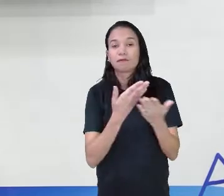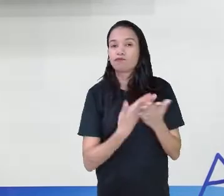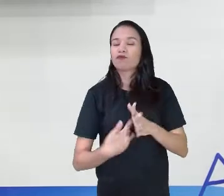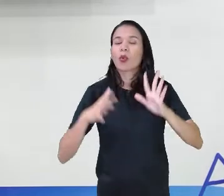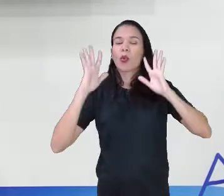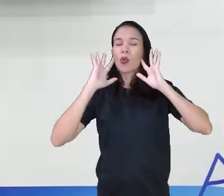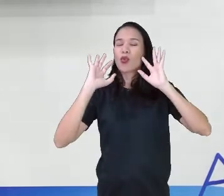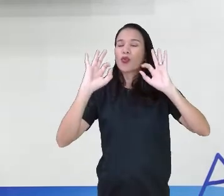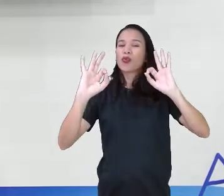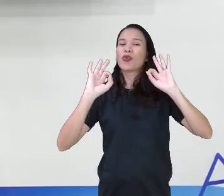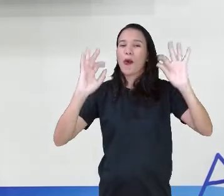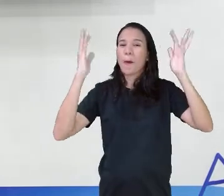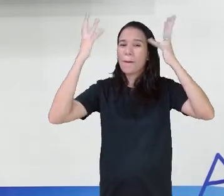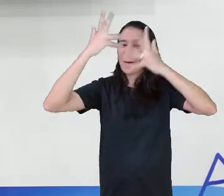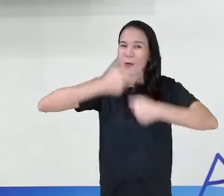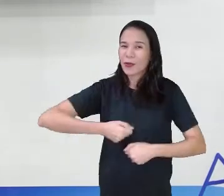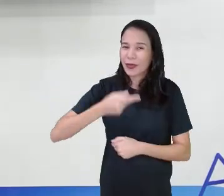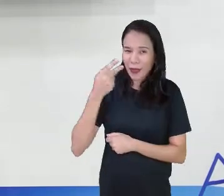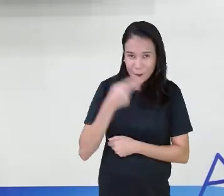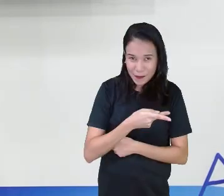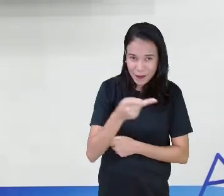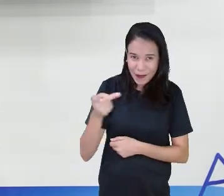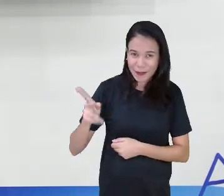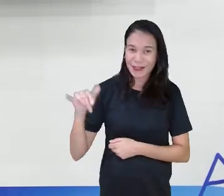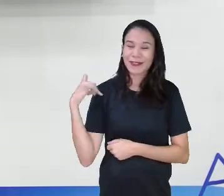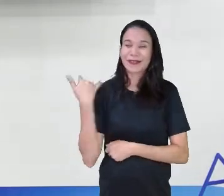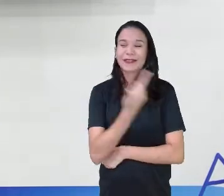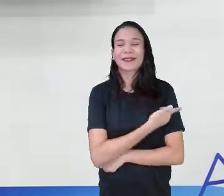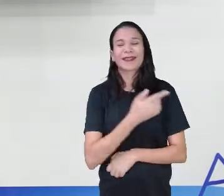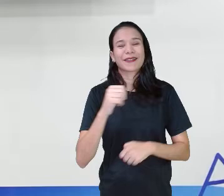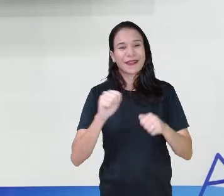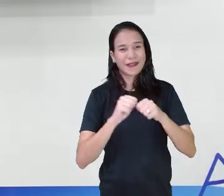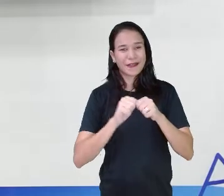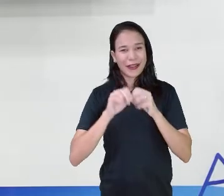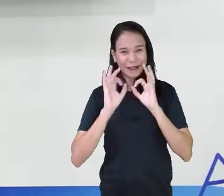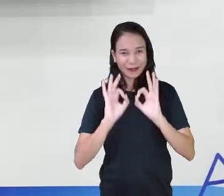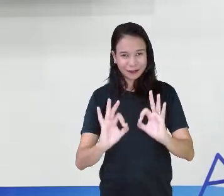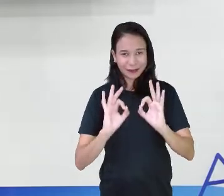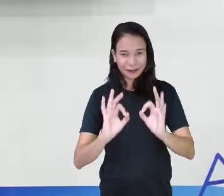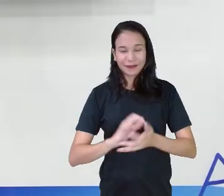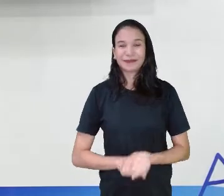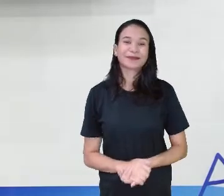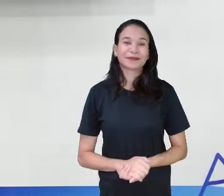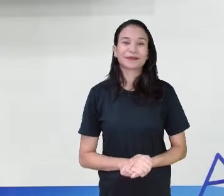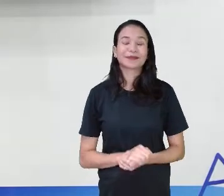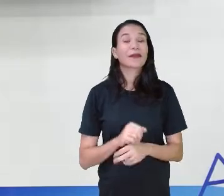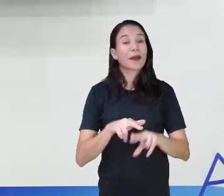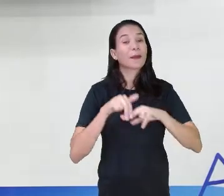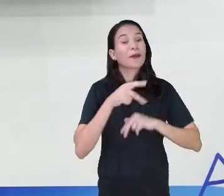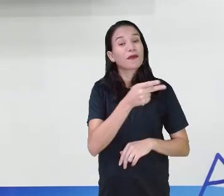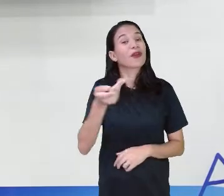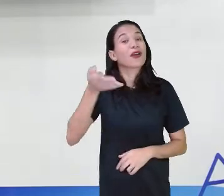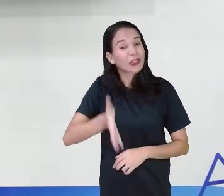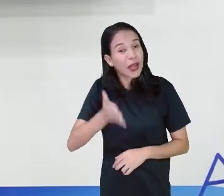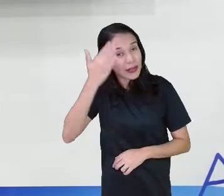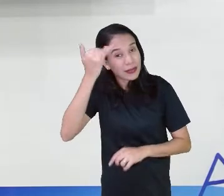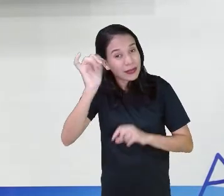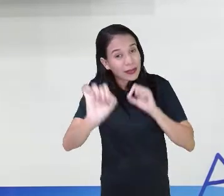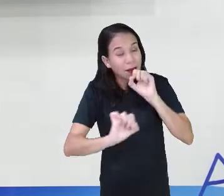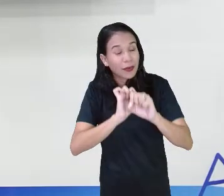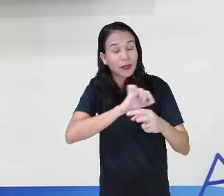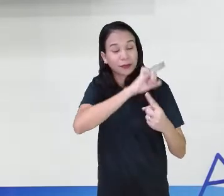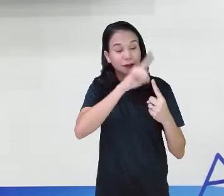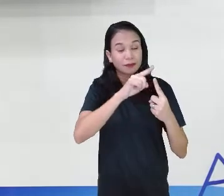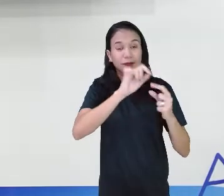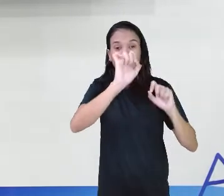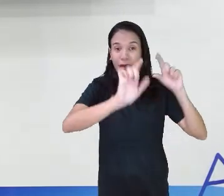assim, ó, bonitinha, redondinha, como só a gente sabe fazer, tá certo? E aí, vocês já sabem também que além da TV